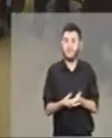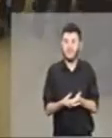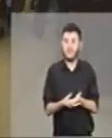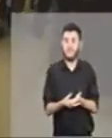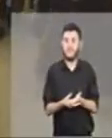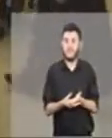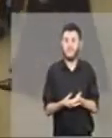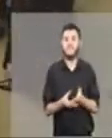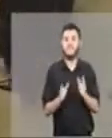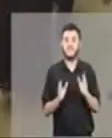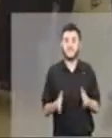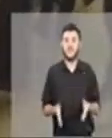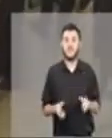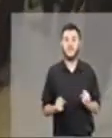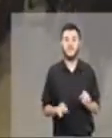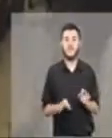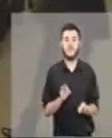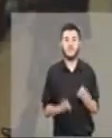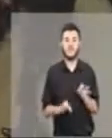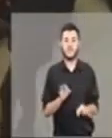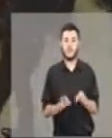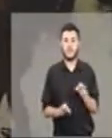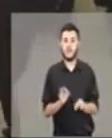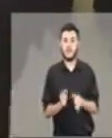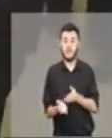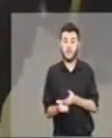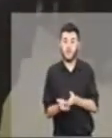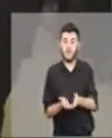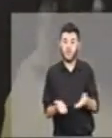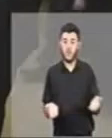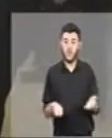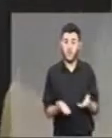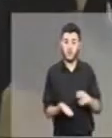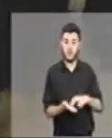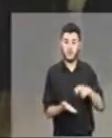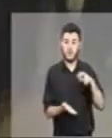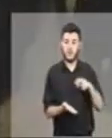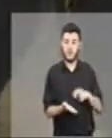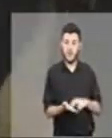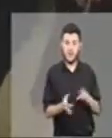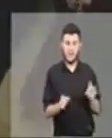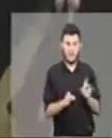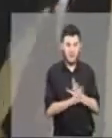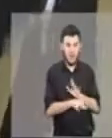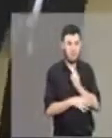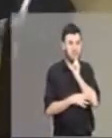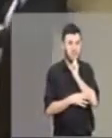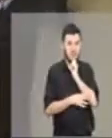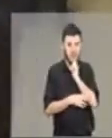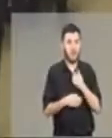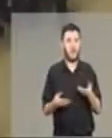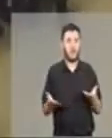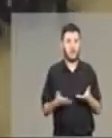julgamento iniciado ainda na manhã de hoje e a continuidade na sessão da tarde de hoje. Vamos acompanhar ao vivo o Direto do Plenário.